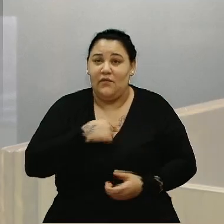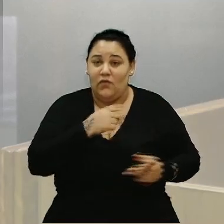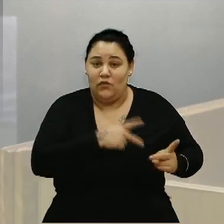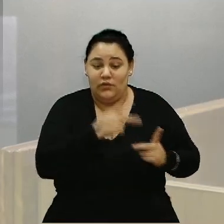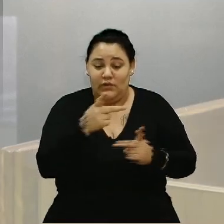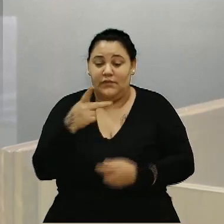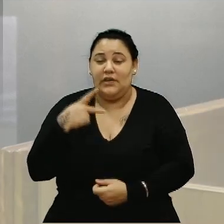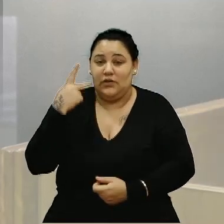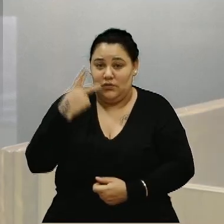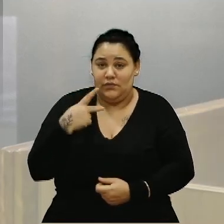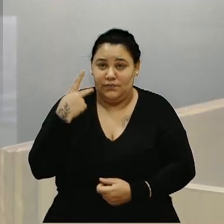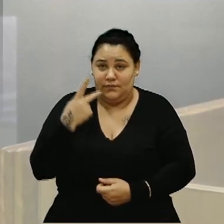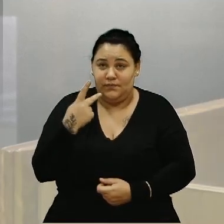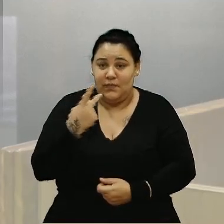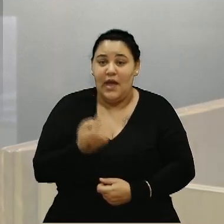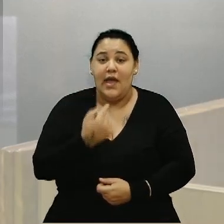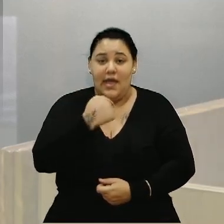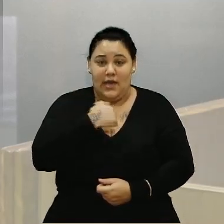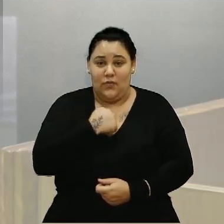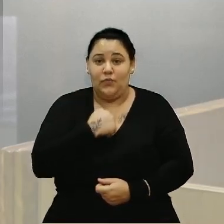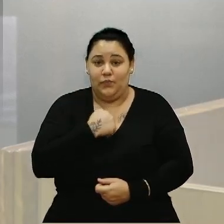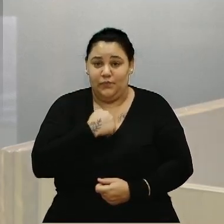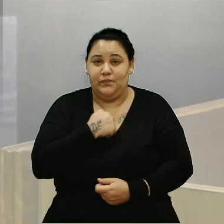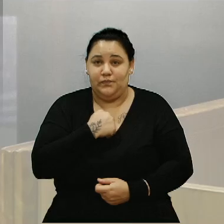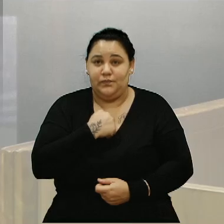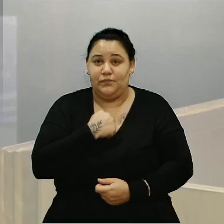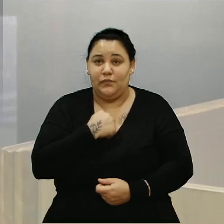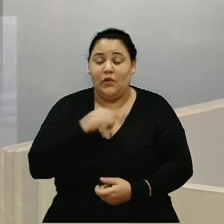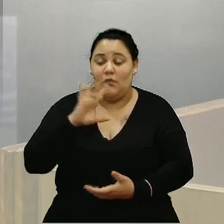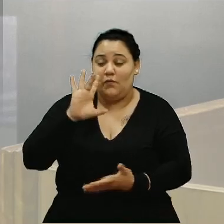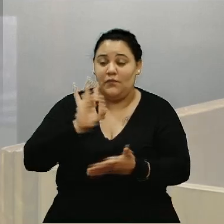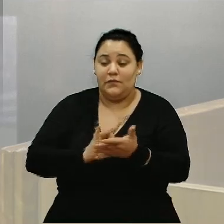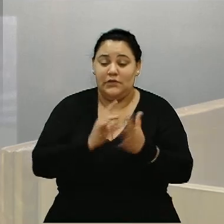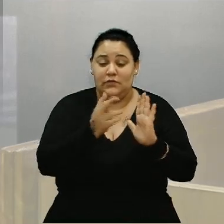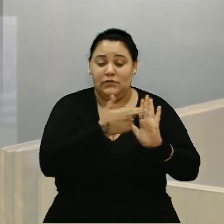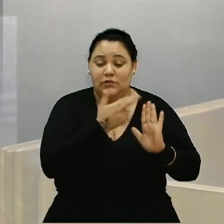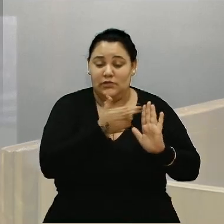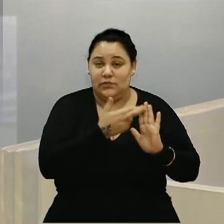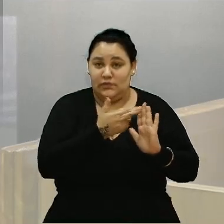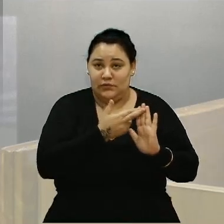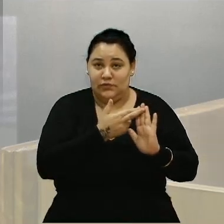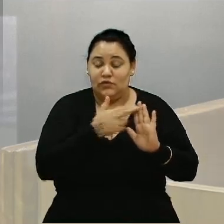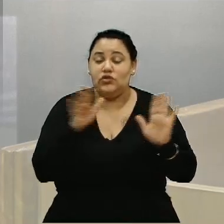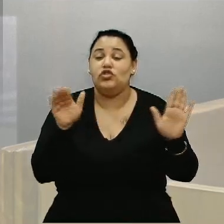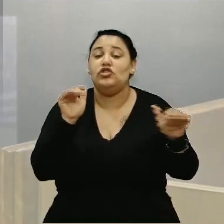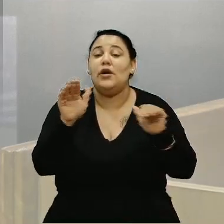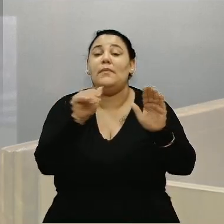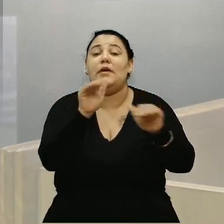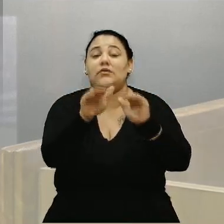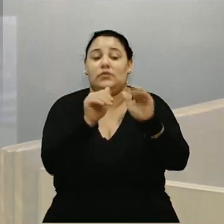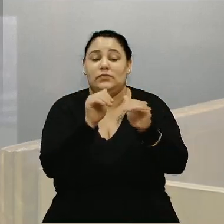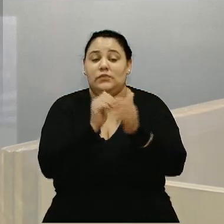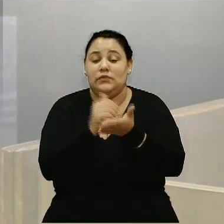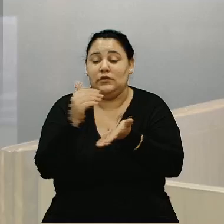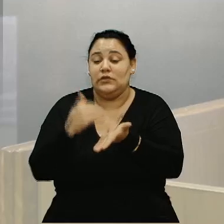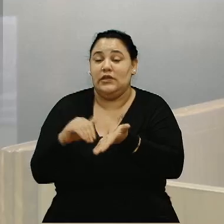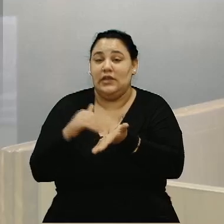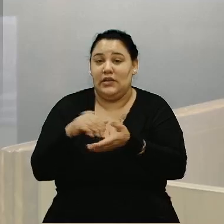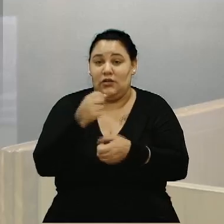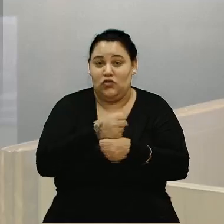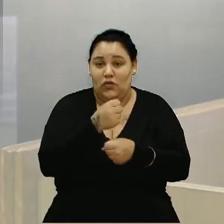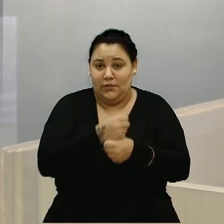por hora, esse que vos fala, nós vamos estar protocolando um requerimento, convocando o secretário de